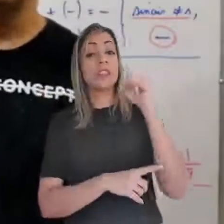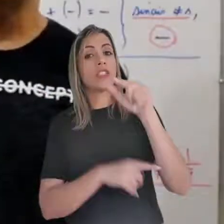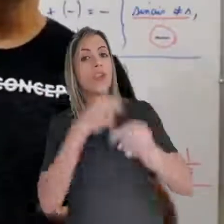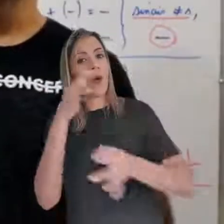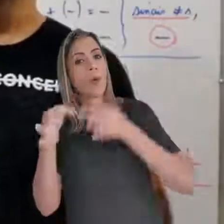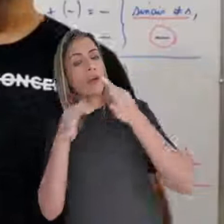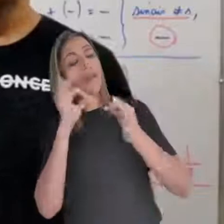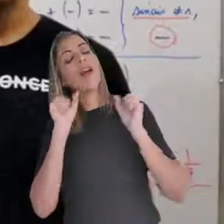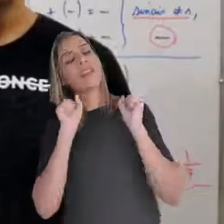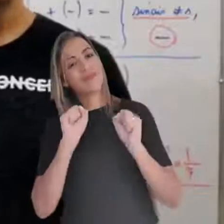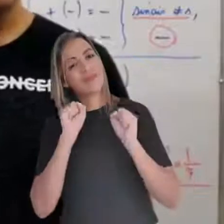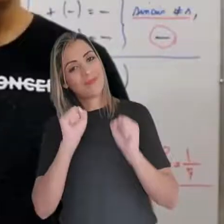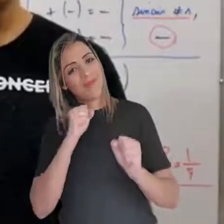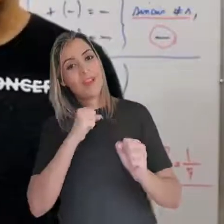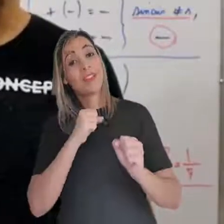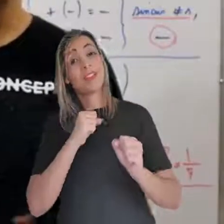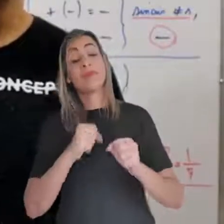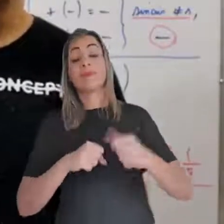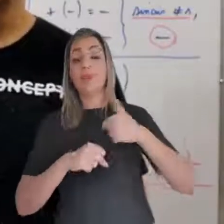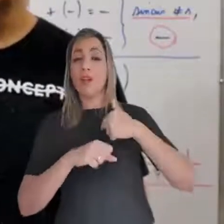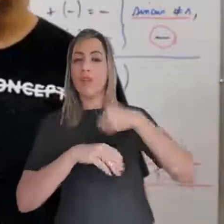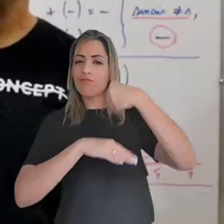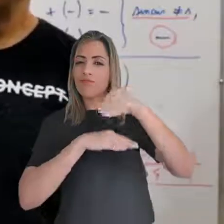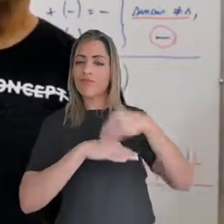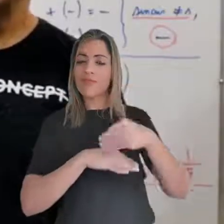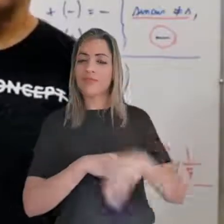algum comentário, deixe aqui embaixo que, na medida do